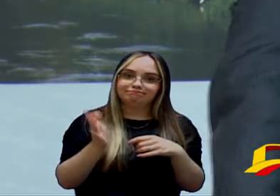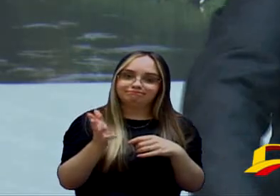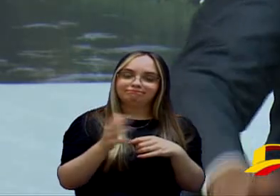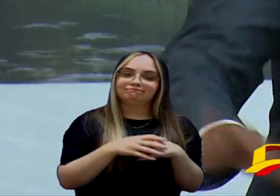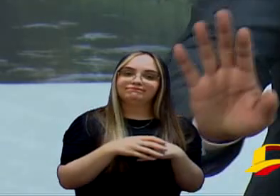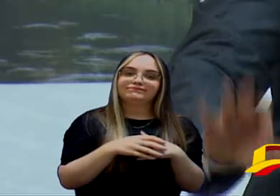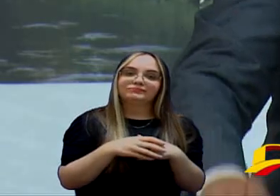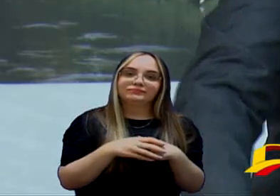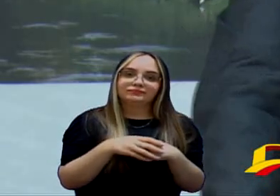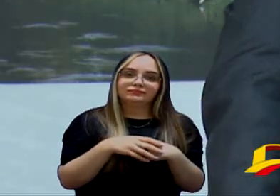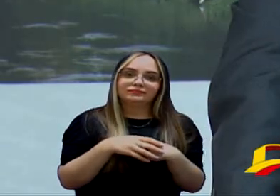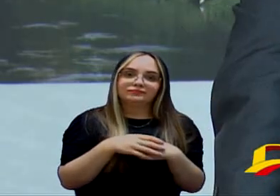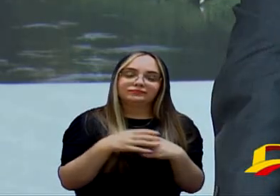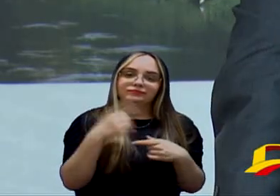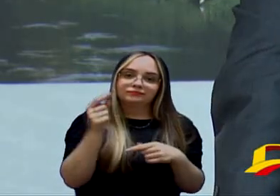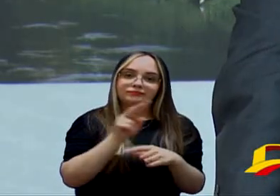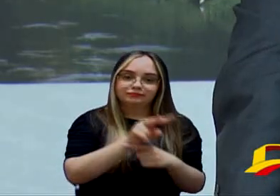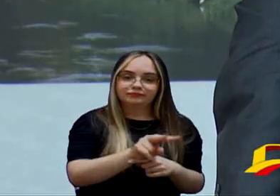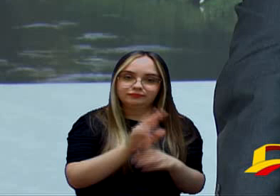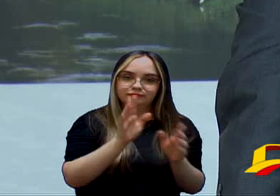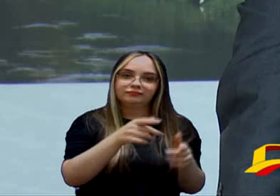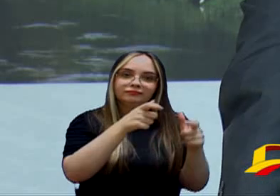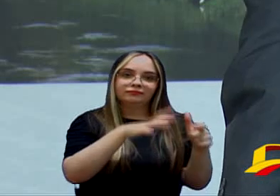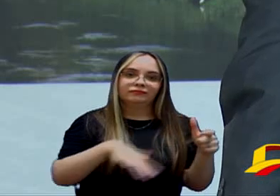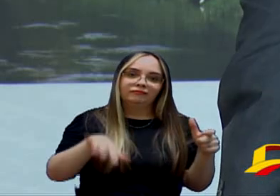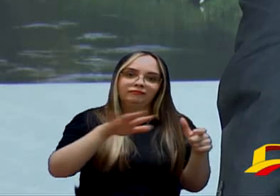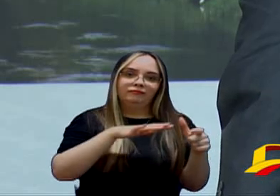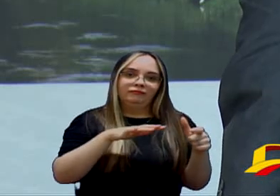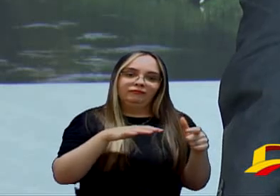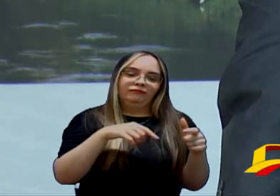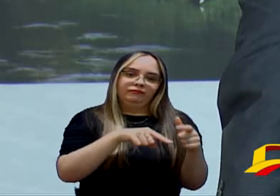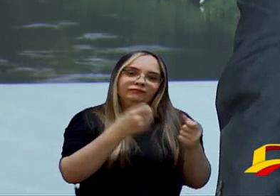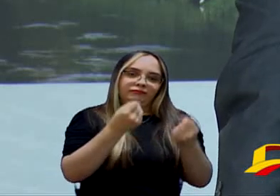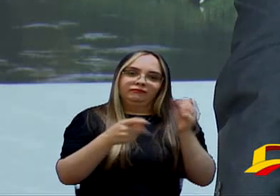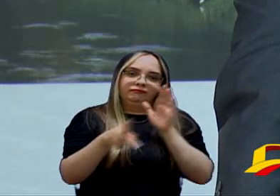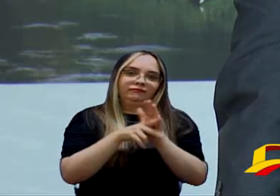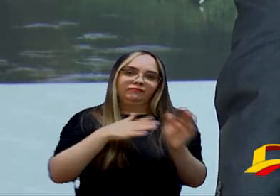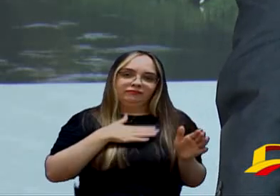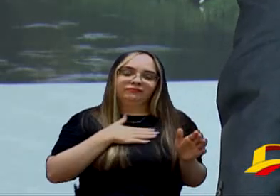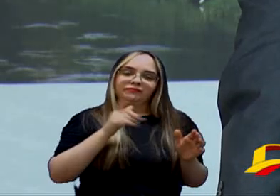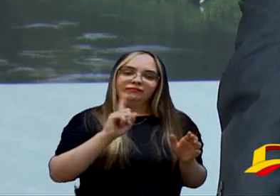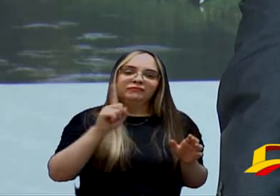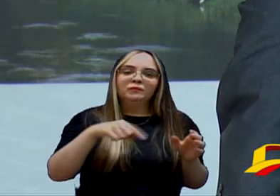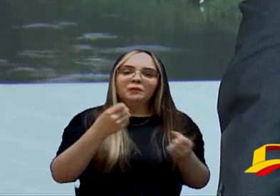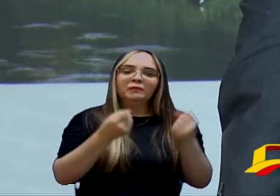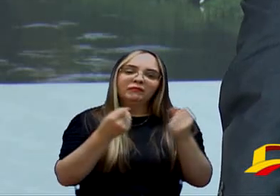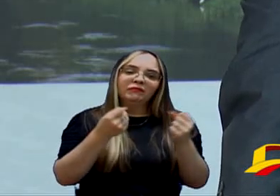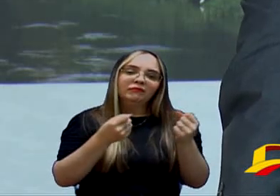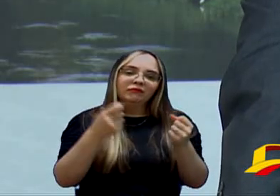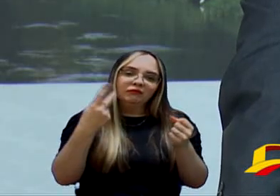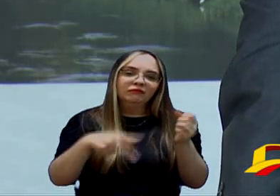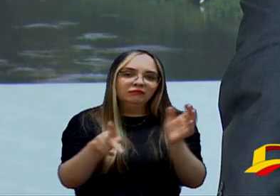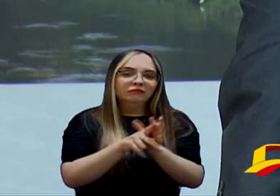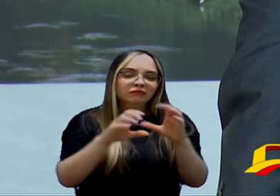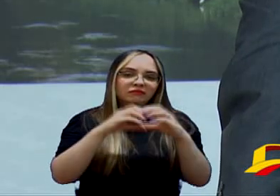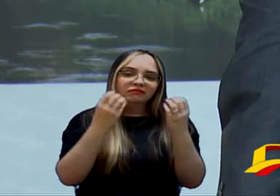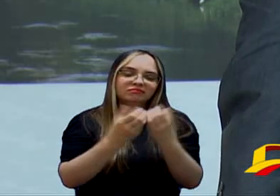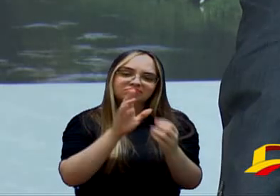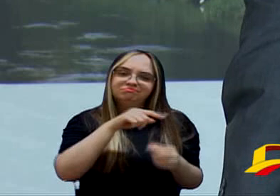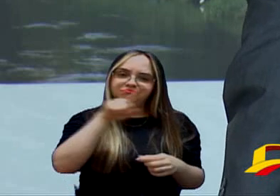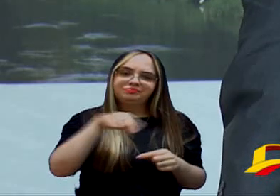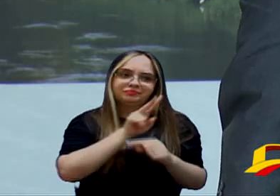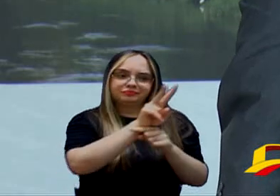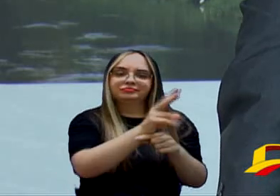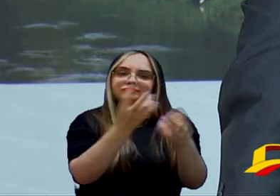no caso emprestado para eles como esse veículo não é nosso é o veículo de serviço mas a gente faz de bom